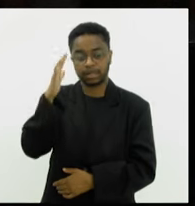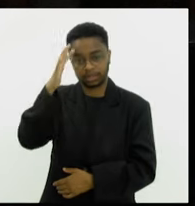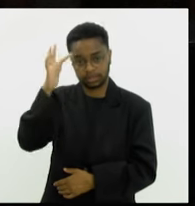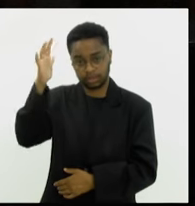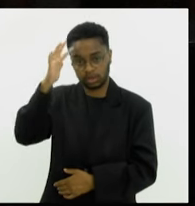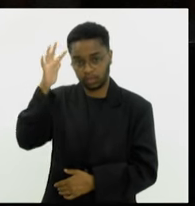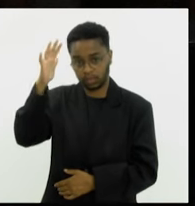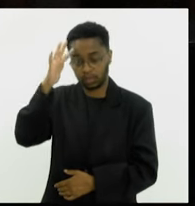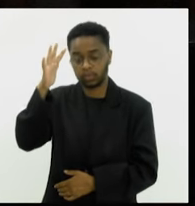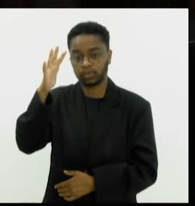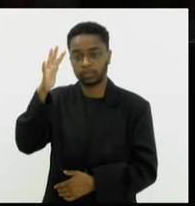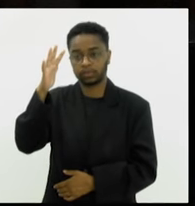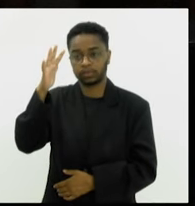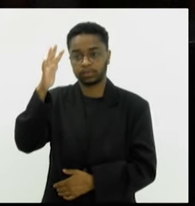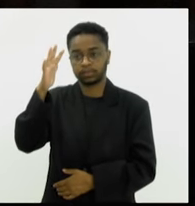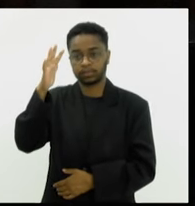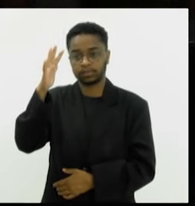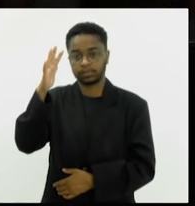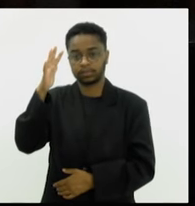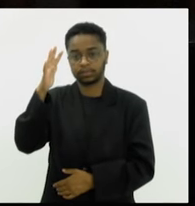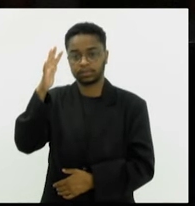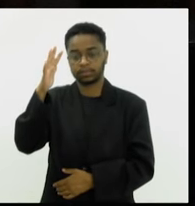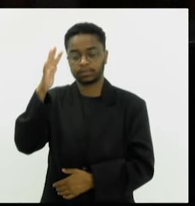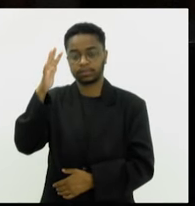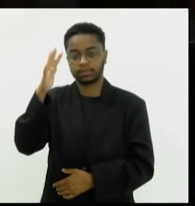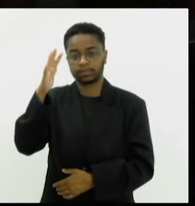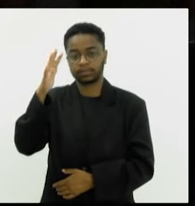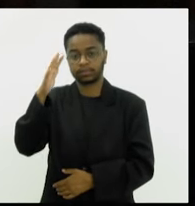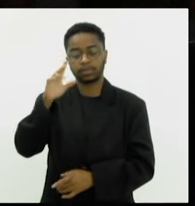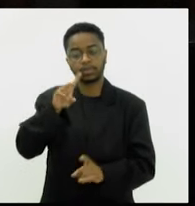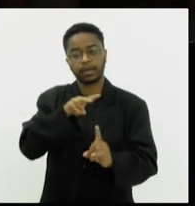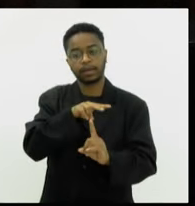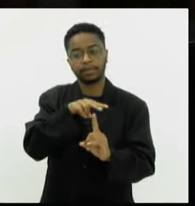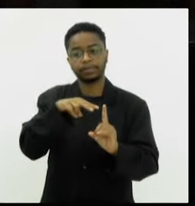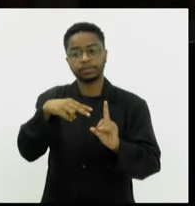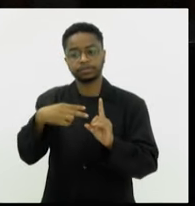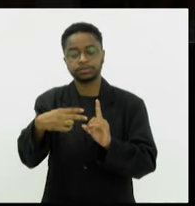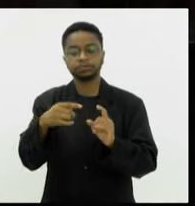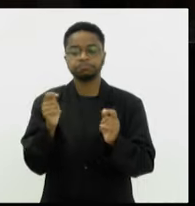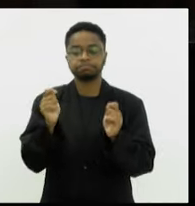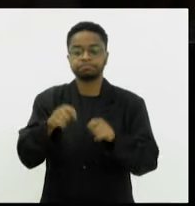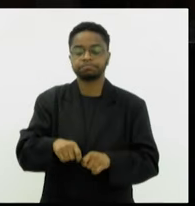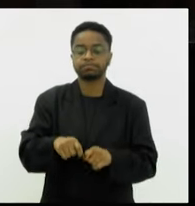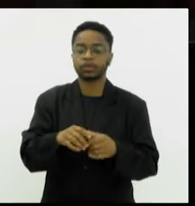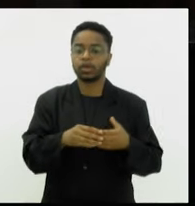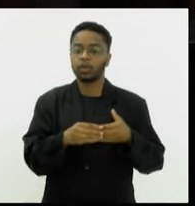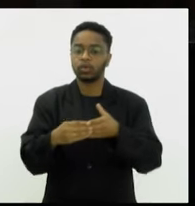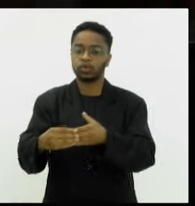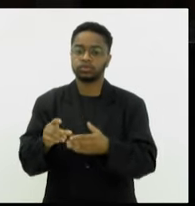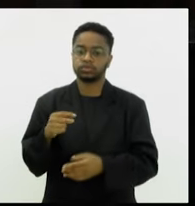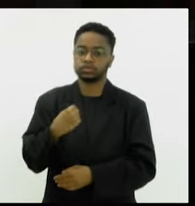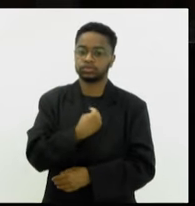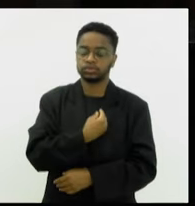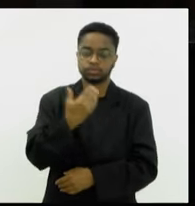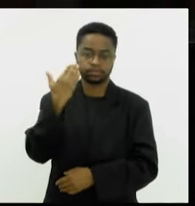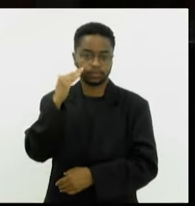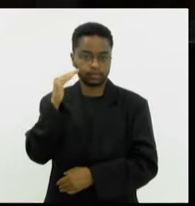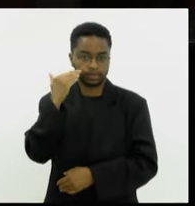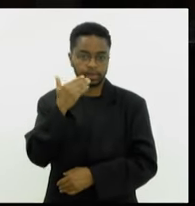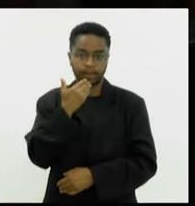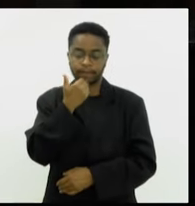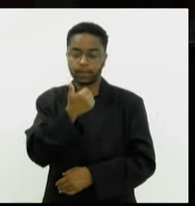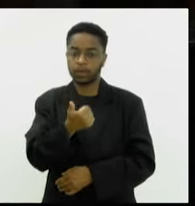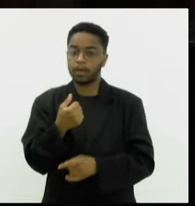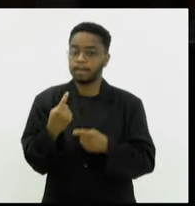teoricamente, uma perspectiva que pudesse nos levar a compreender por